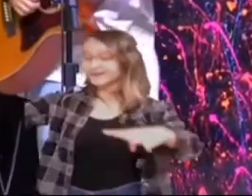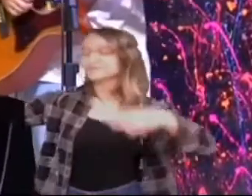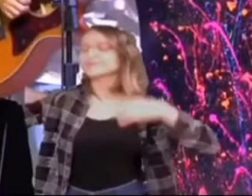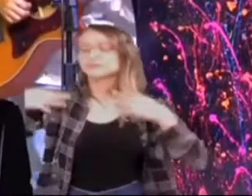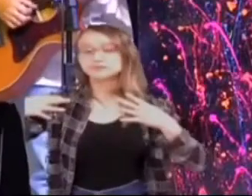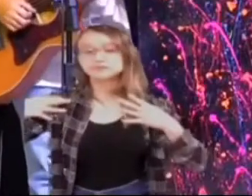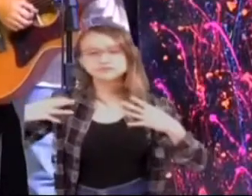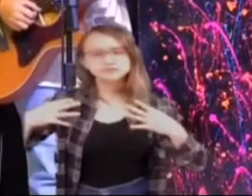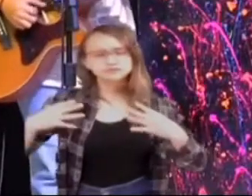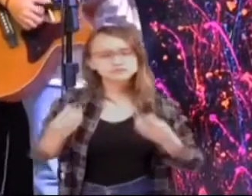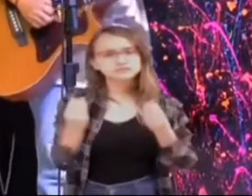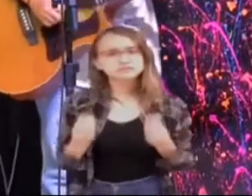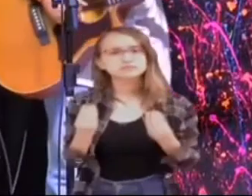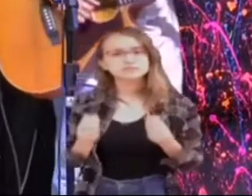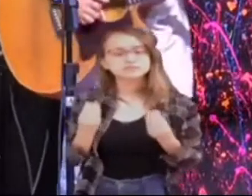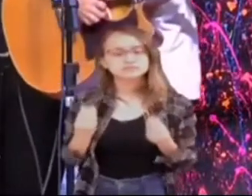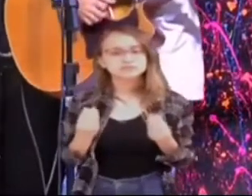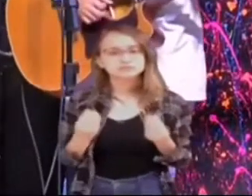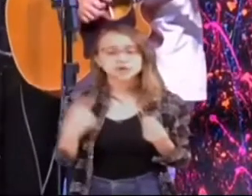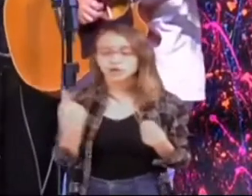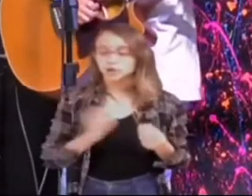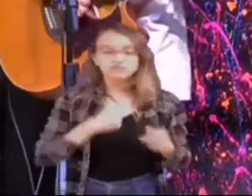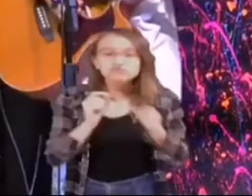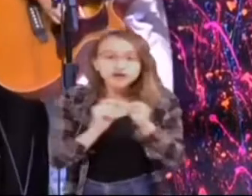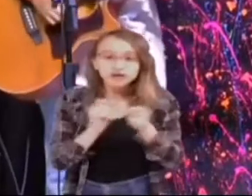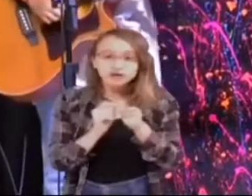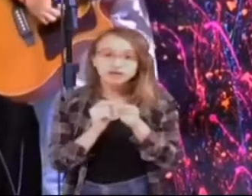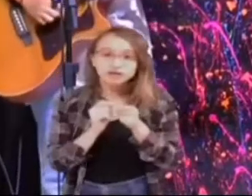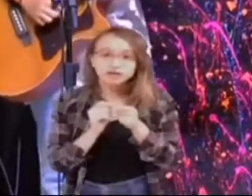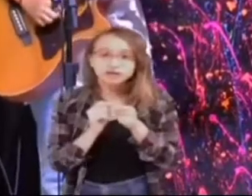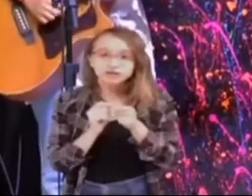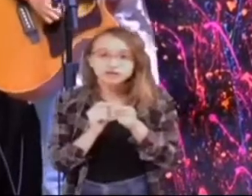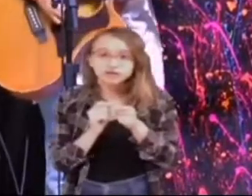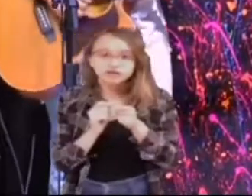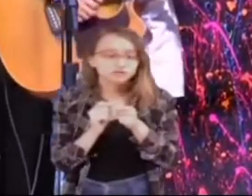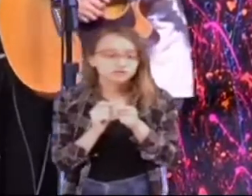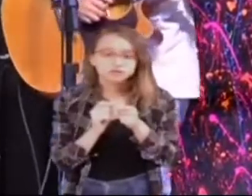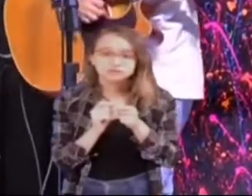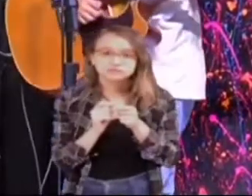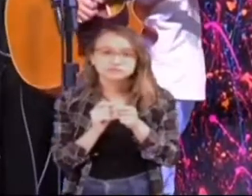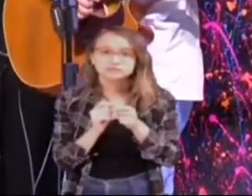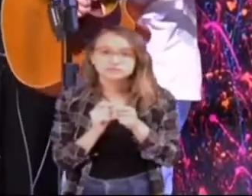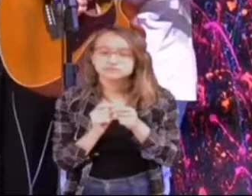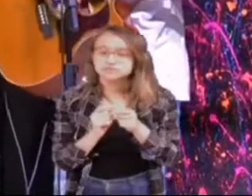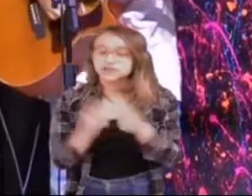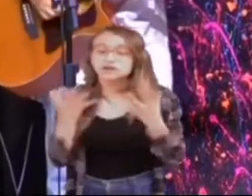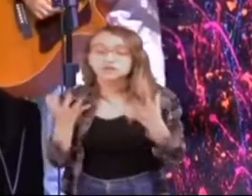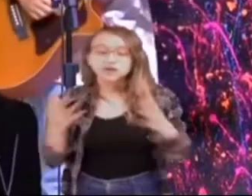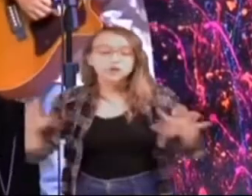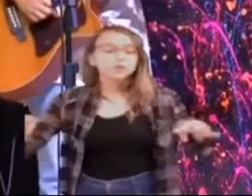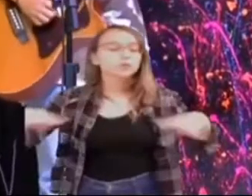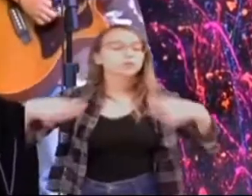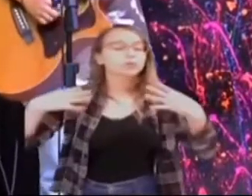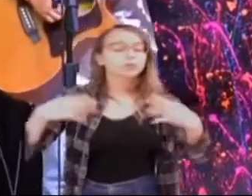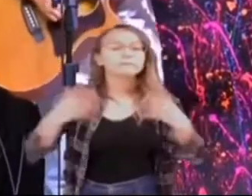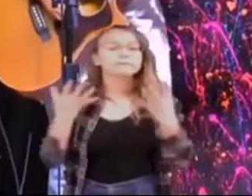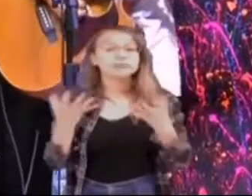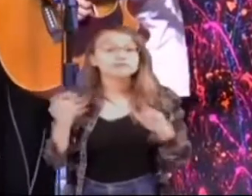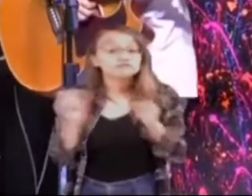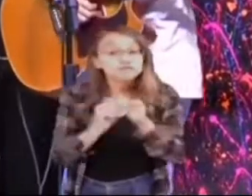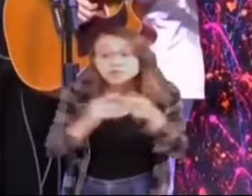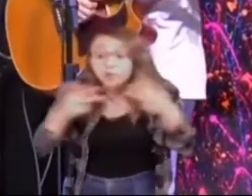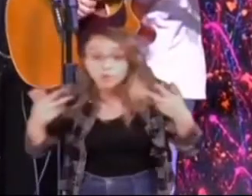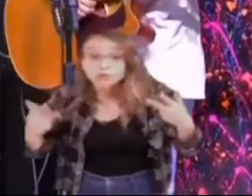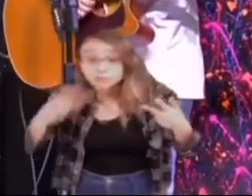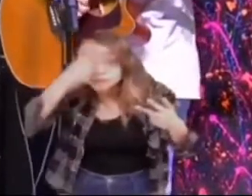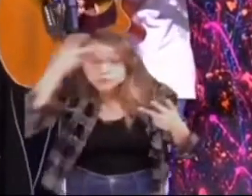faz, nas nossas ações. A gente precisa fazer e precisa ter o que contar. A gente precisa fazer isso para chamar a